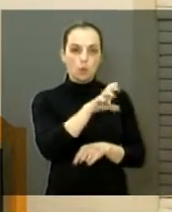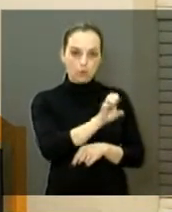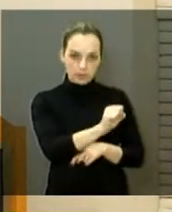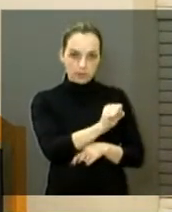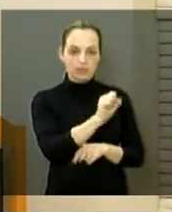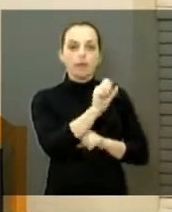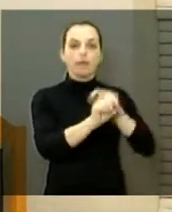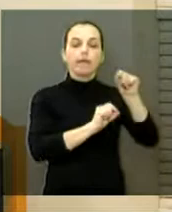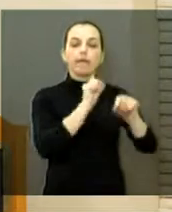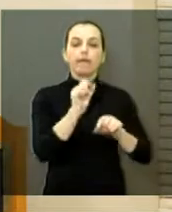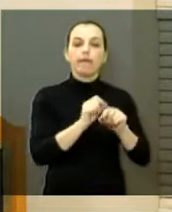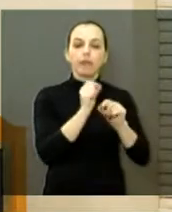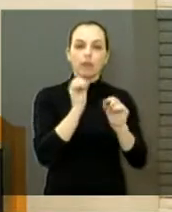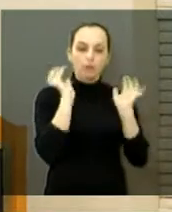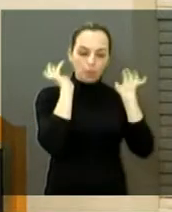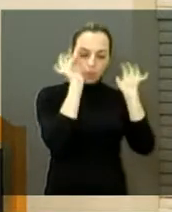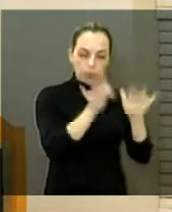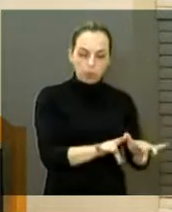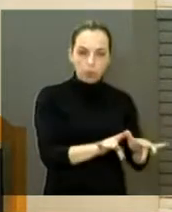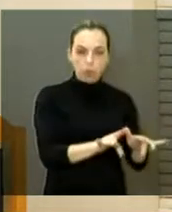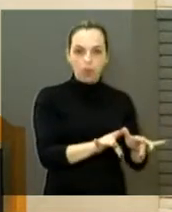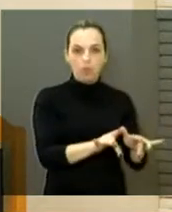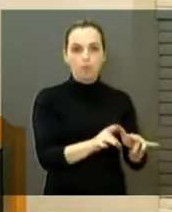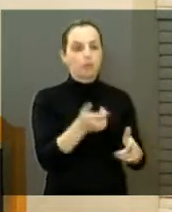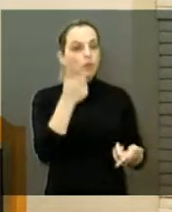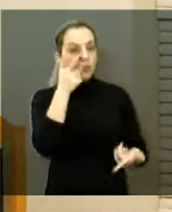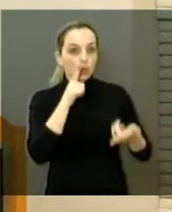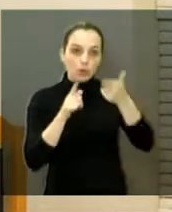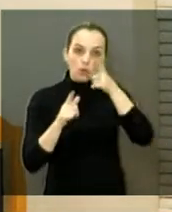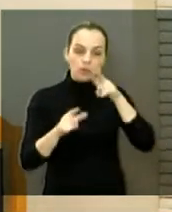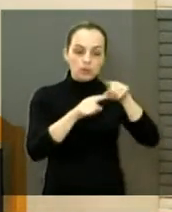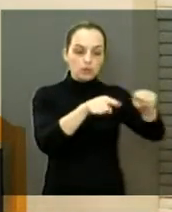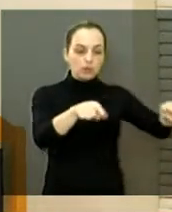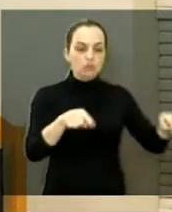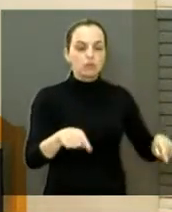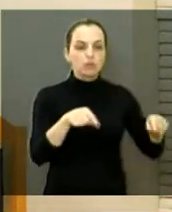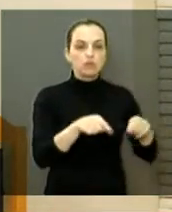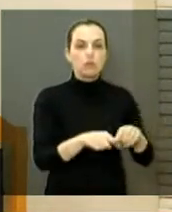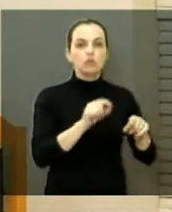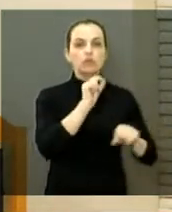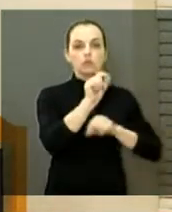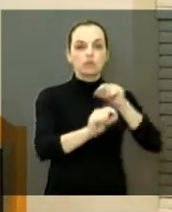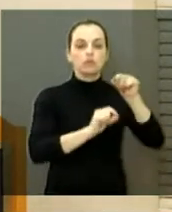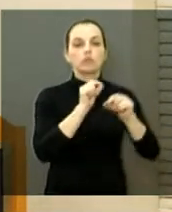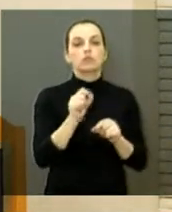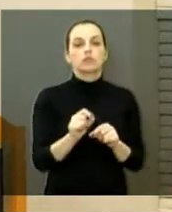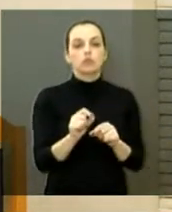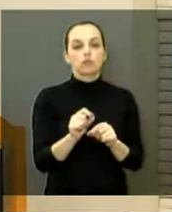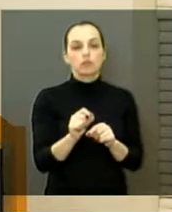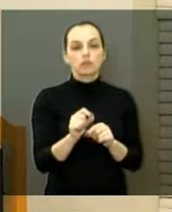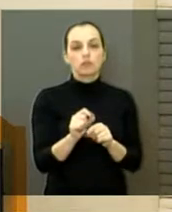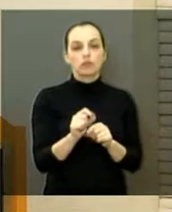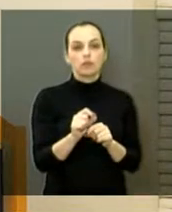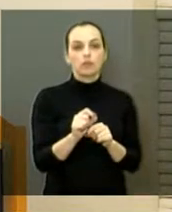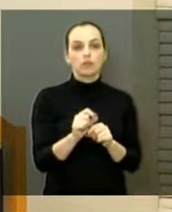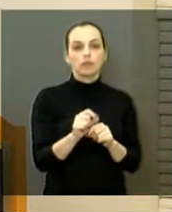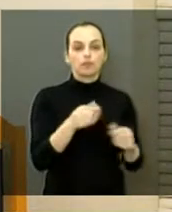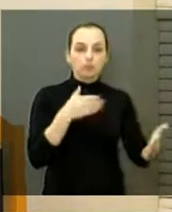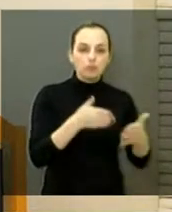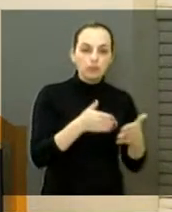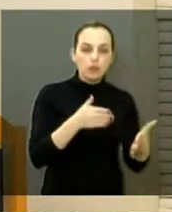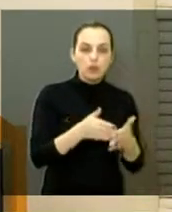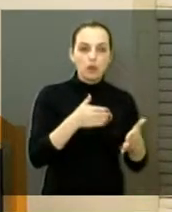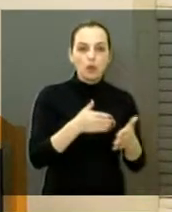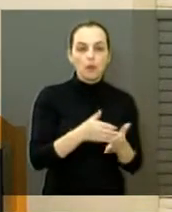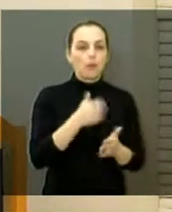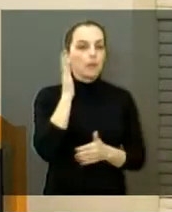sobre a descarta. Esse senhor está indo lá descartar e não consegue meio metro cúbico, que é o limite. Meio metro cúbico é o limite. Eu liguei para o Scarlizzo para